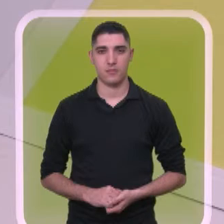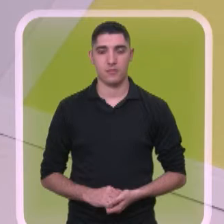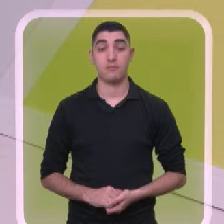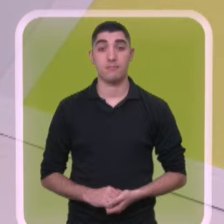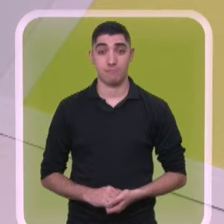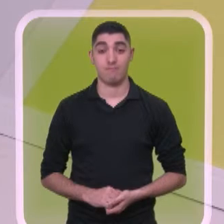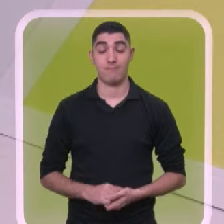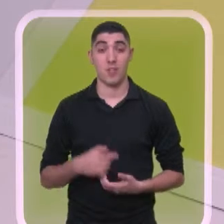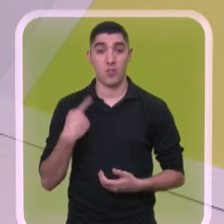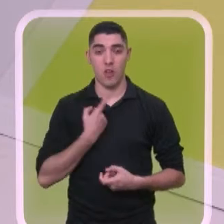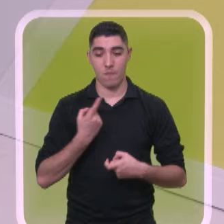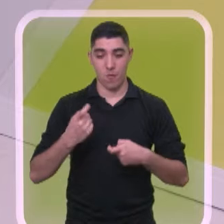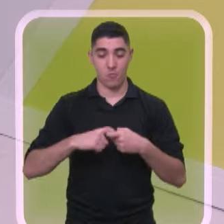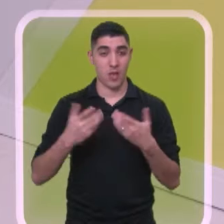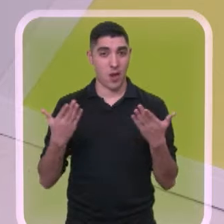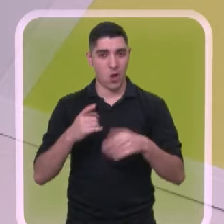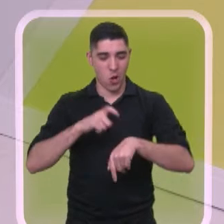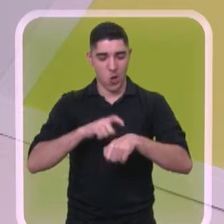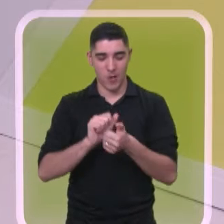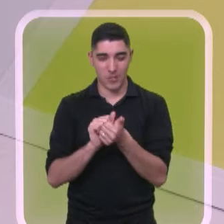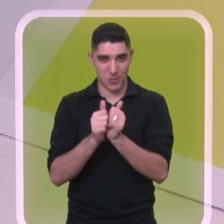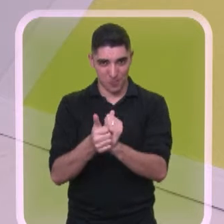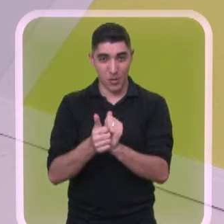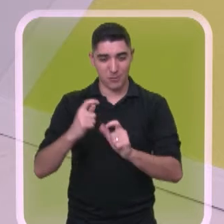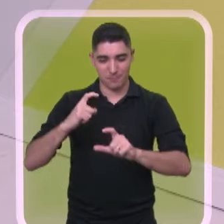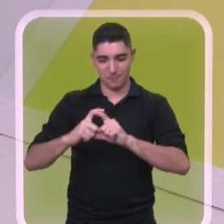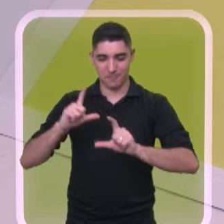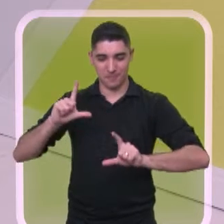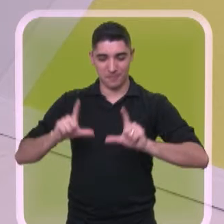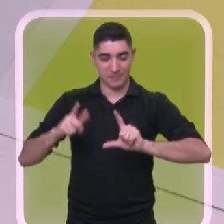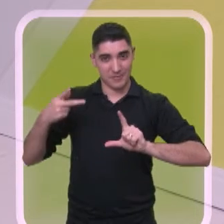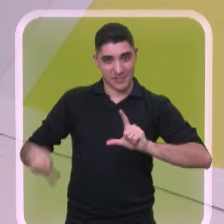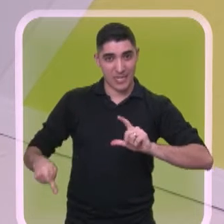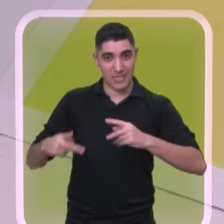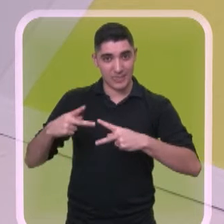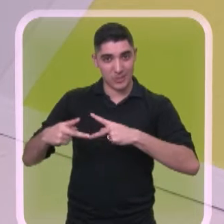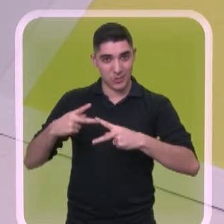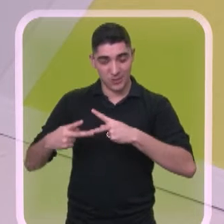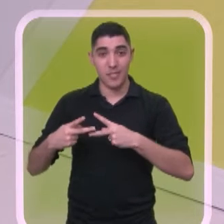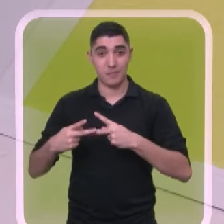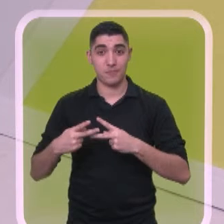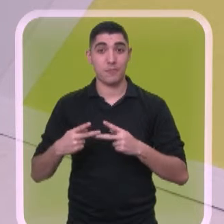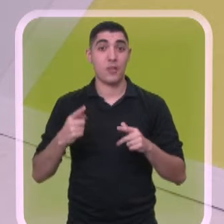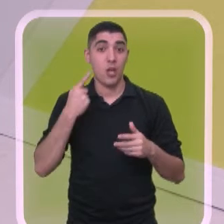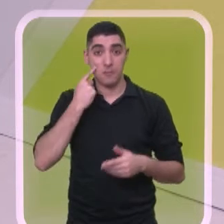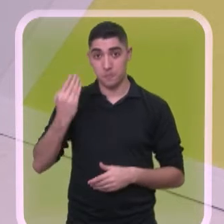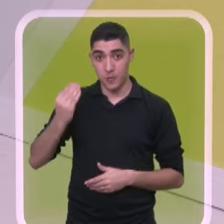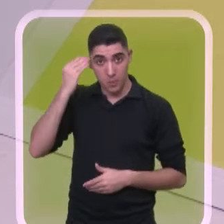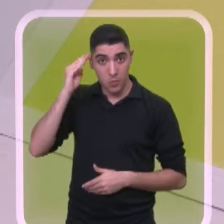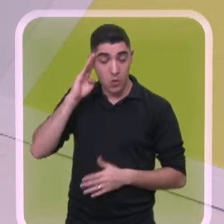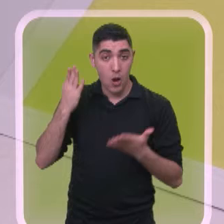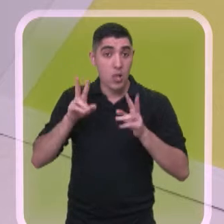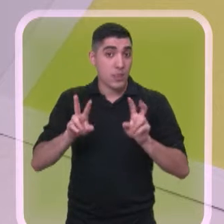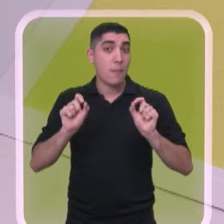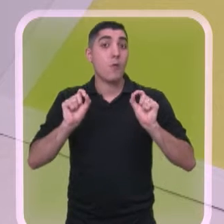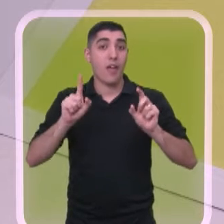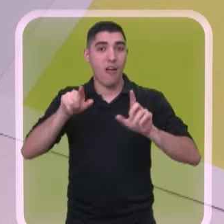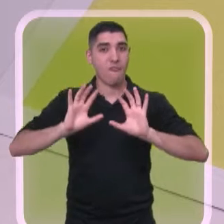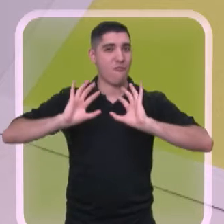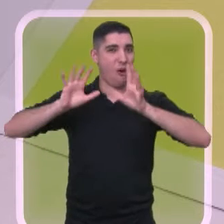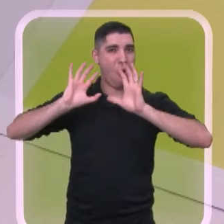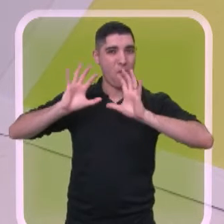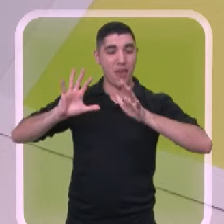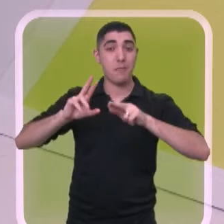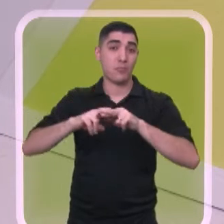Muito bem, estamos de volta com o Hora do Esporte aqui na tela da TV Câmara de São José dos Campos. Brunão falando agora de vôlei, porque o time